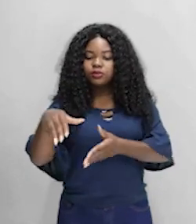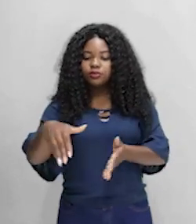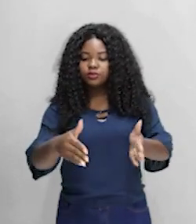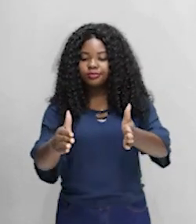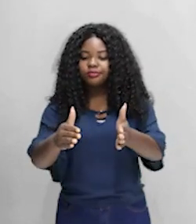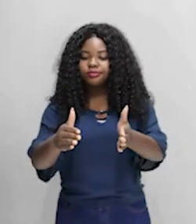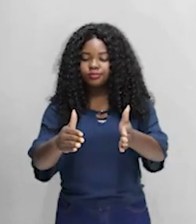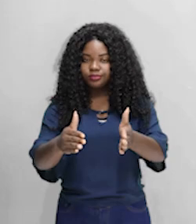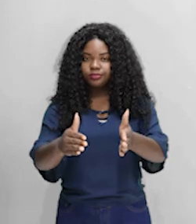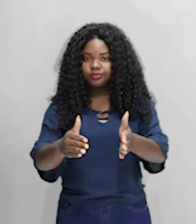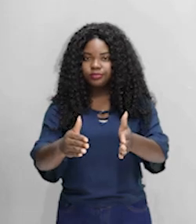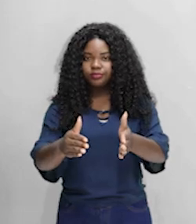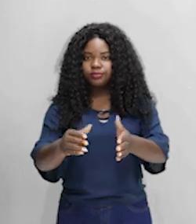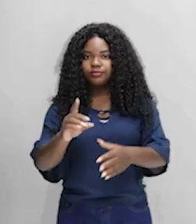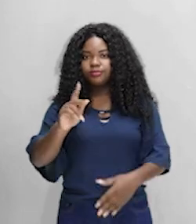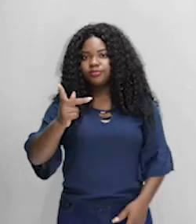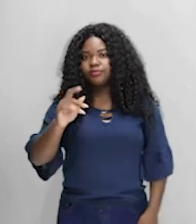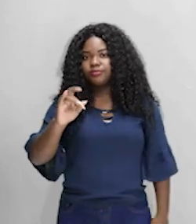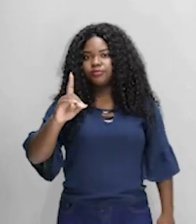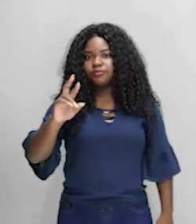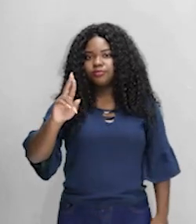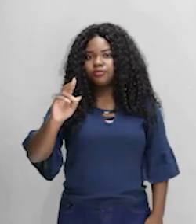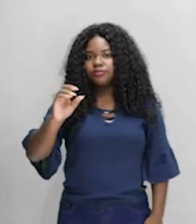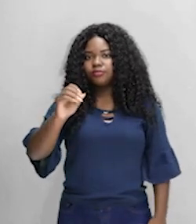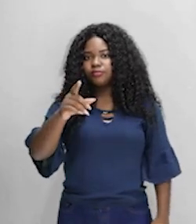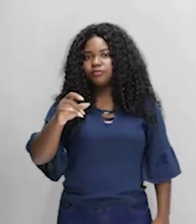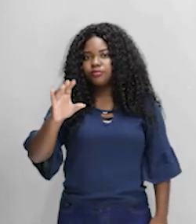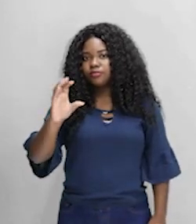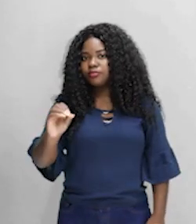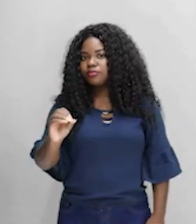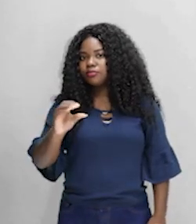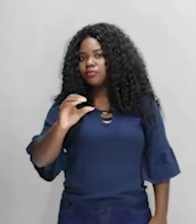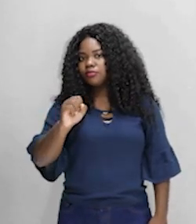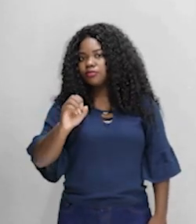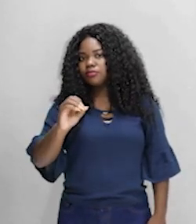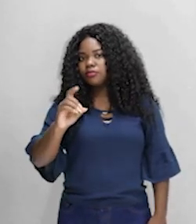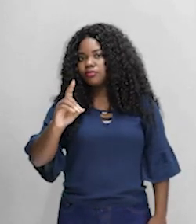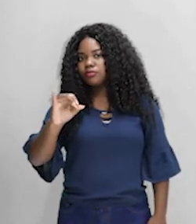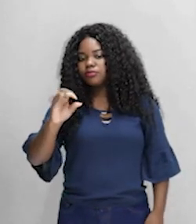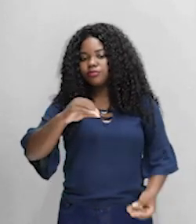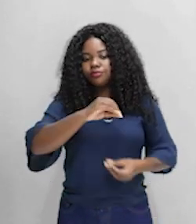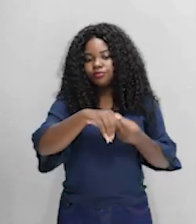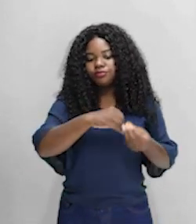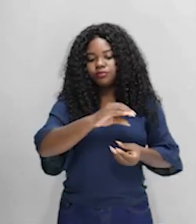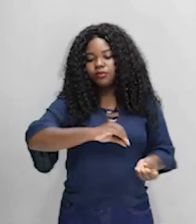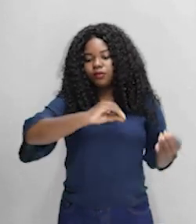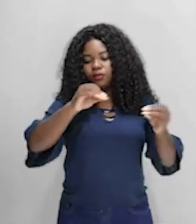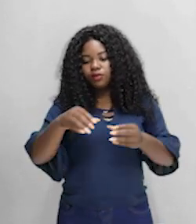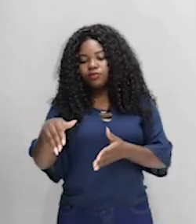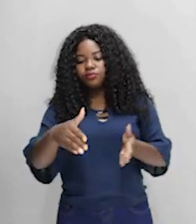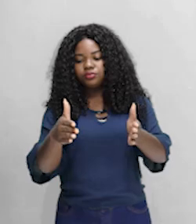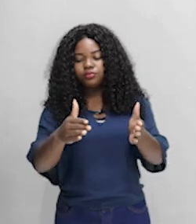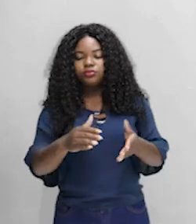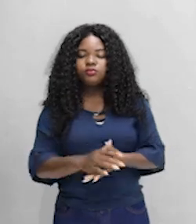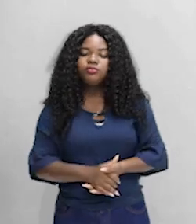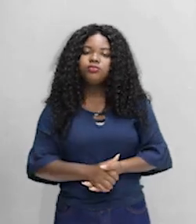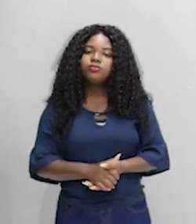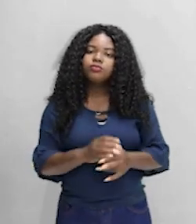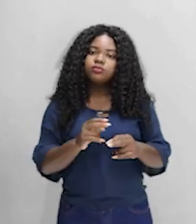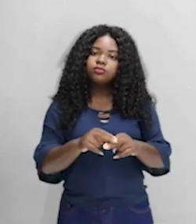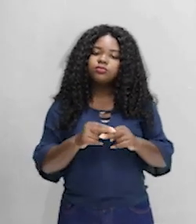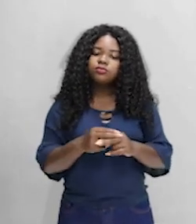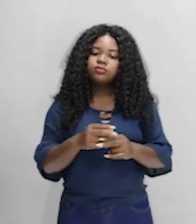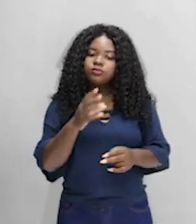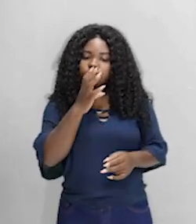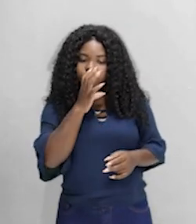hidróxido de sódio. Tudo bem? Beleza que não era para ter essa substância sendo lançada no rio. No entanto, se